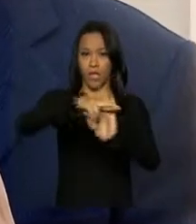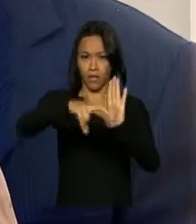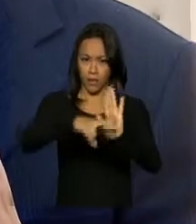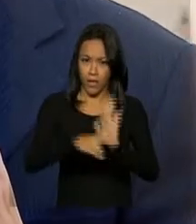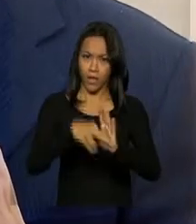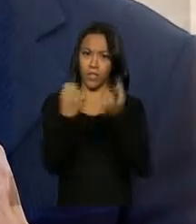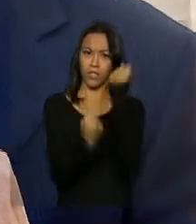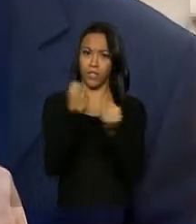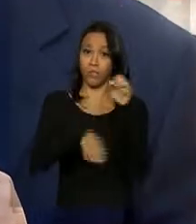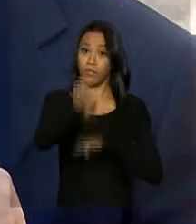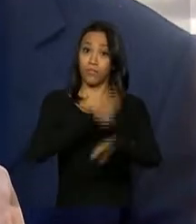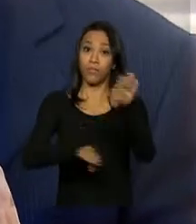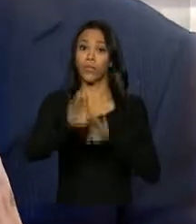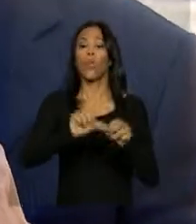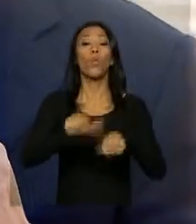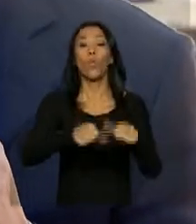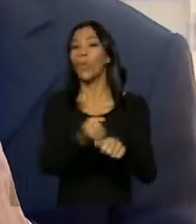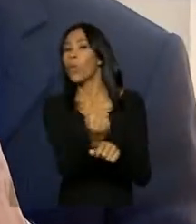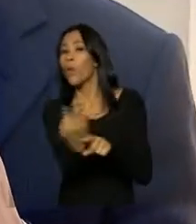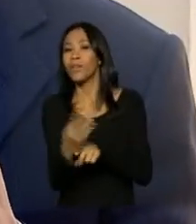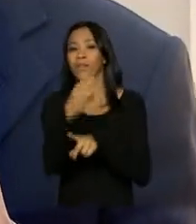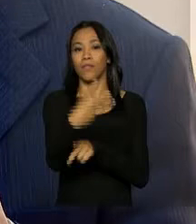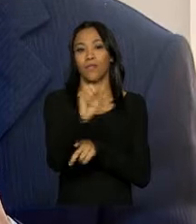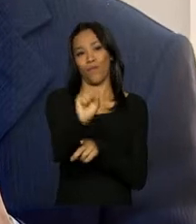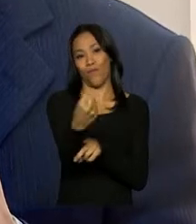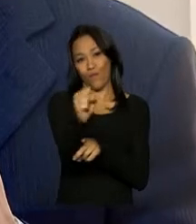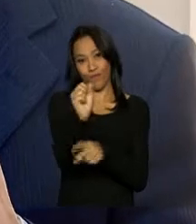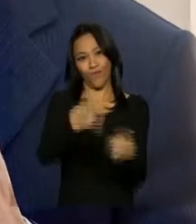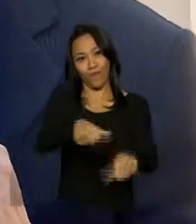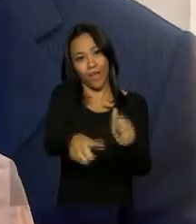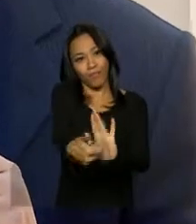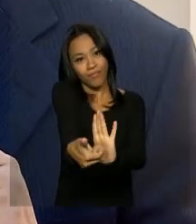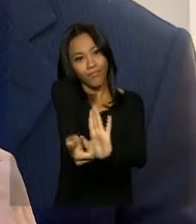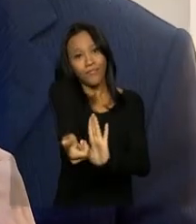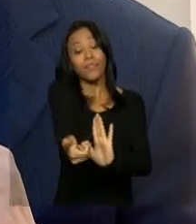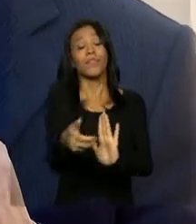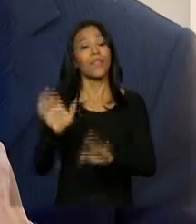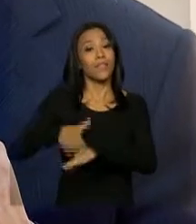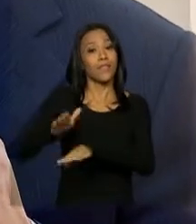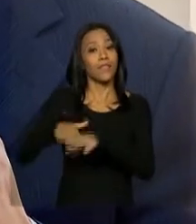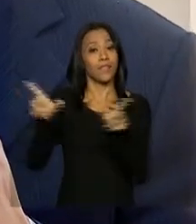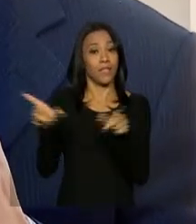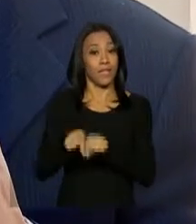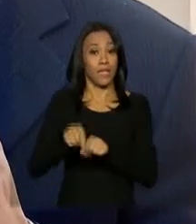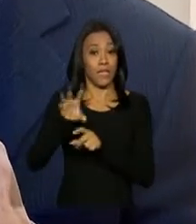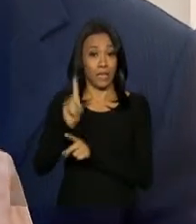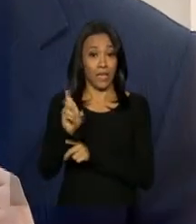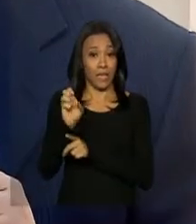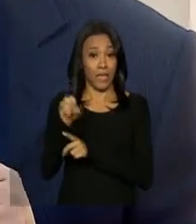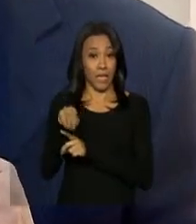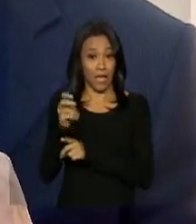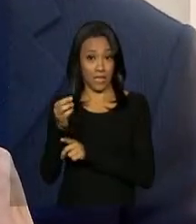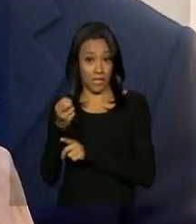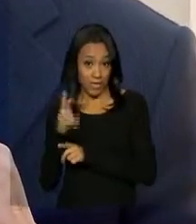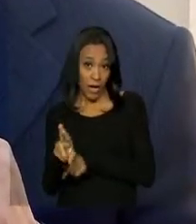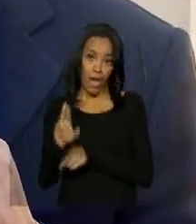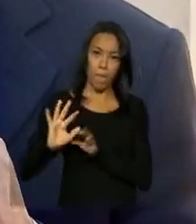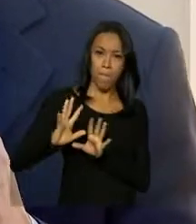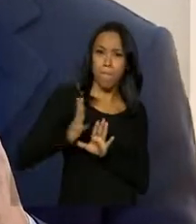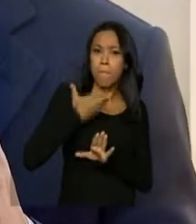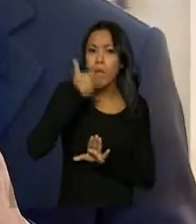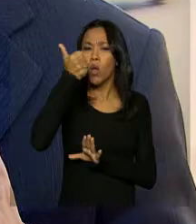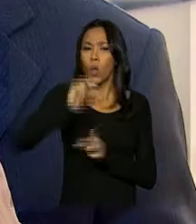38 alterações que de acordo com o departamento Nacional de Trânsito aprimoraram a legislação e